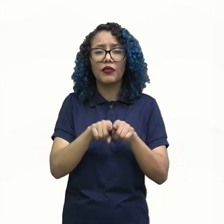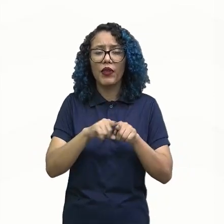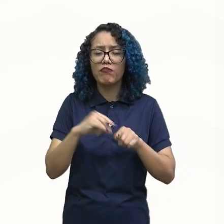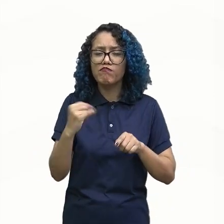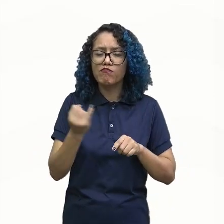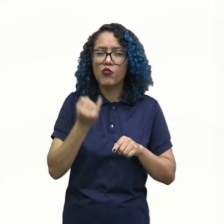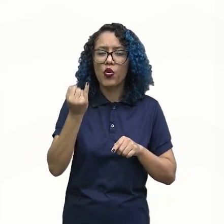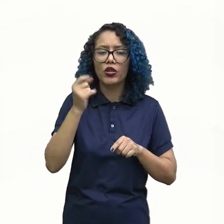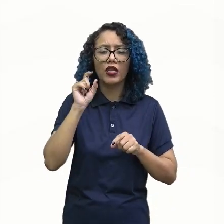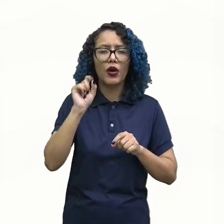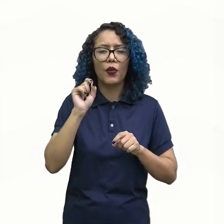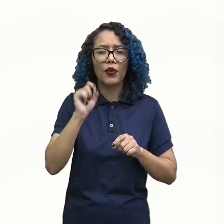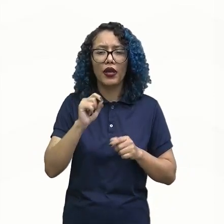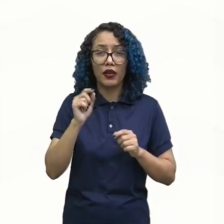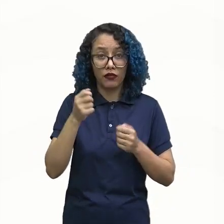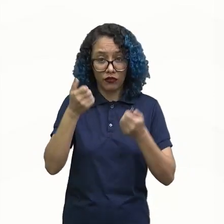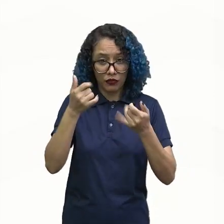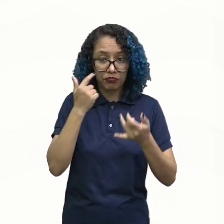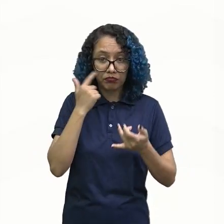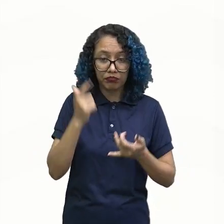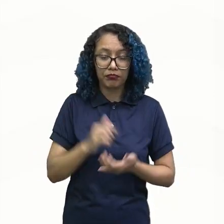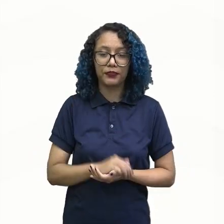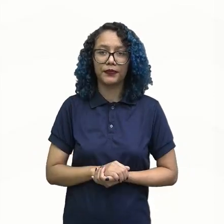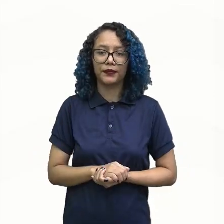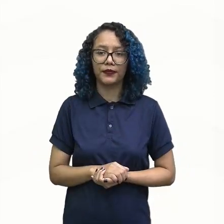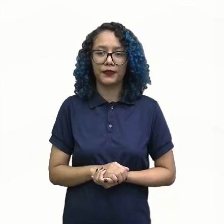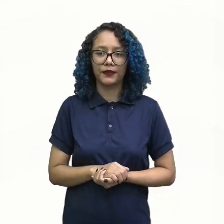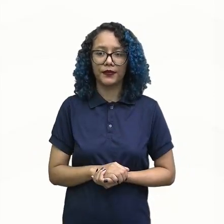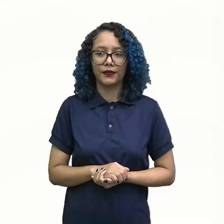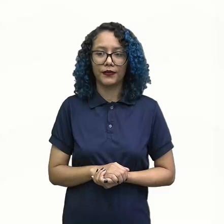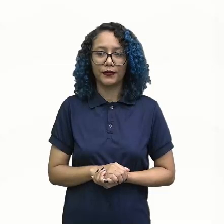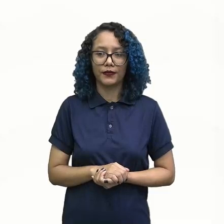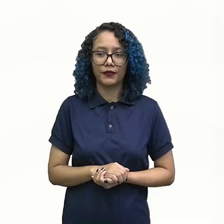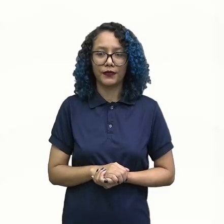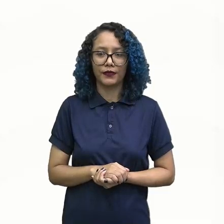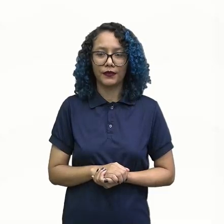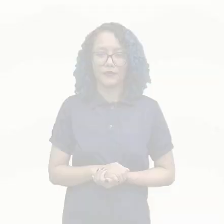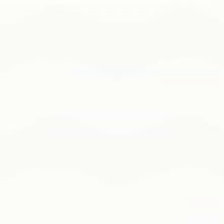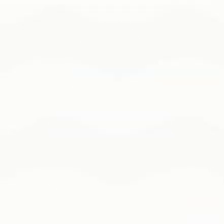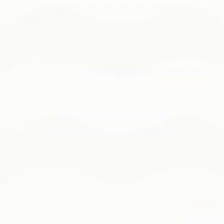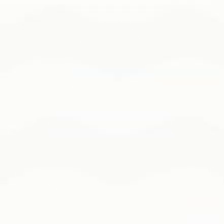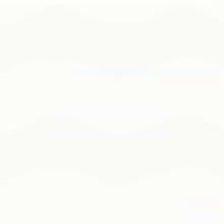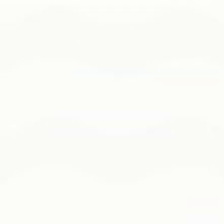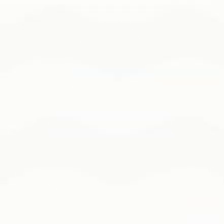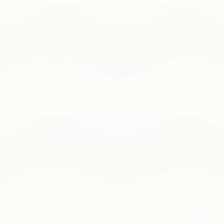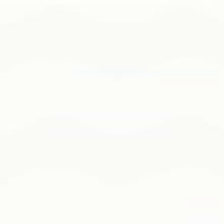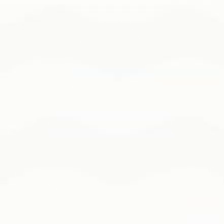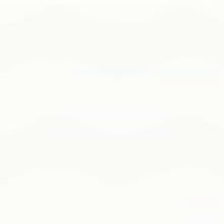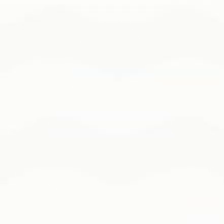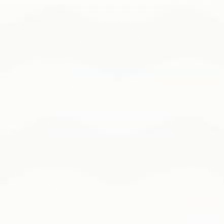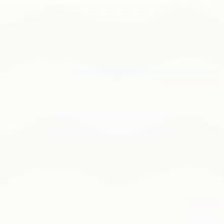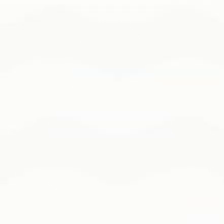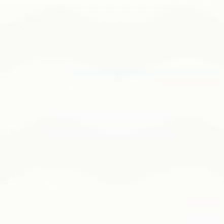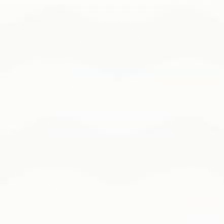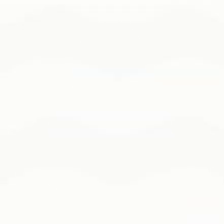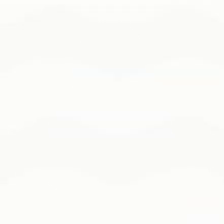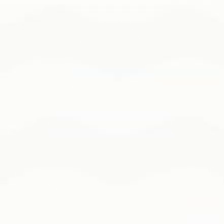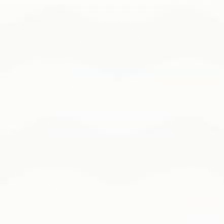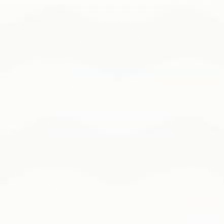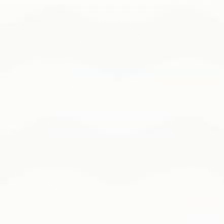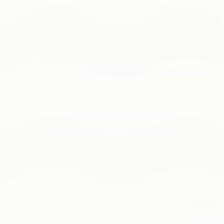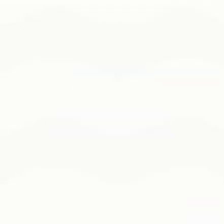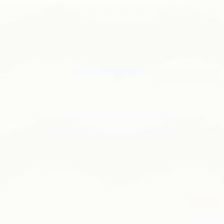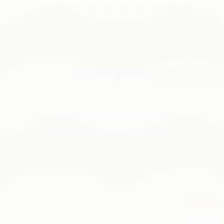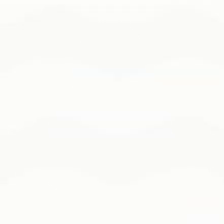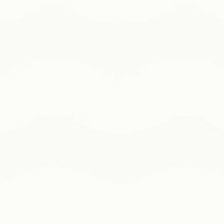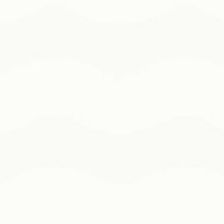importante. Eu vou até botar assim, ó. Ele é muito importante pra caramba, gente. Olha só, por quê? Ele é